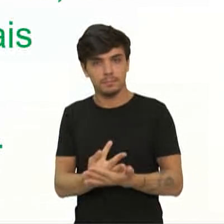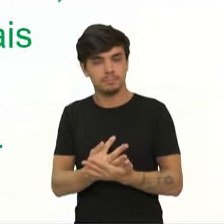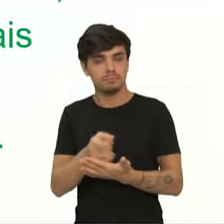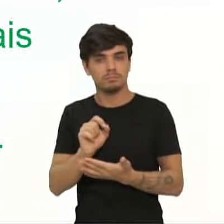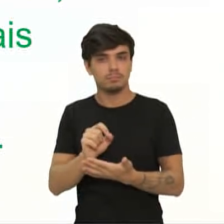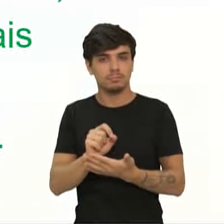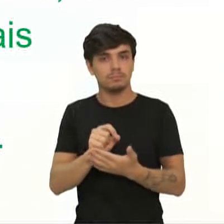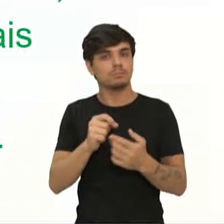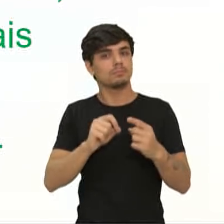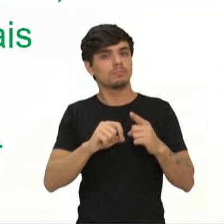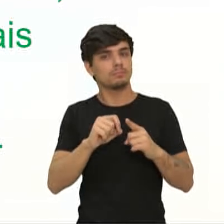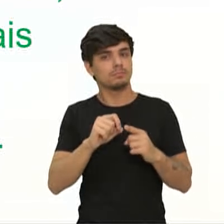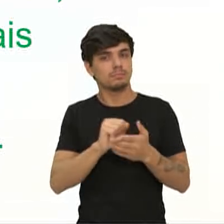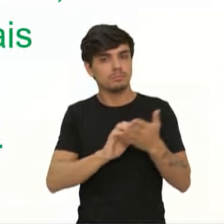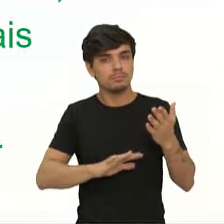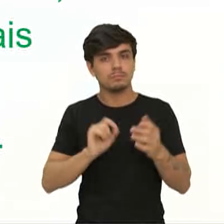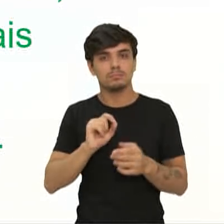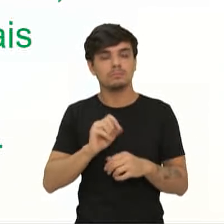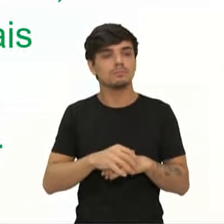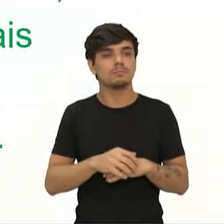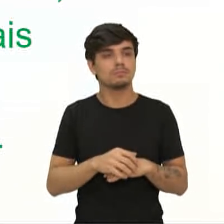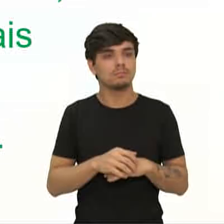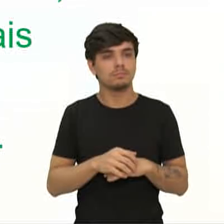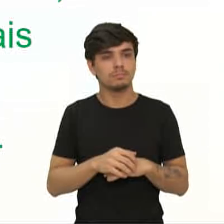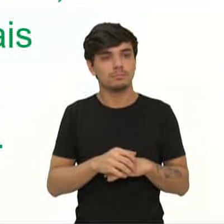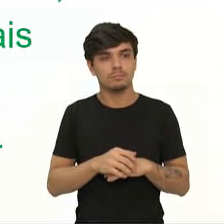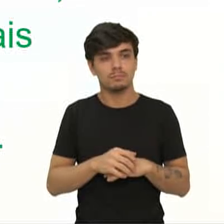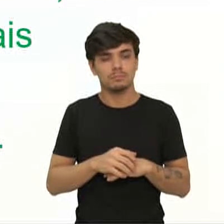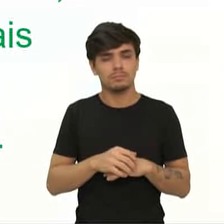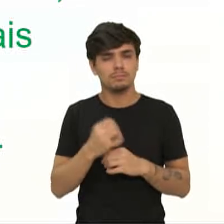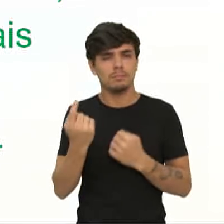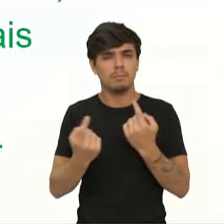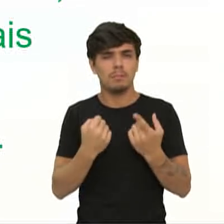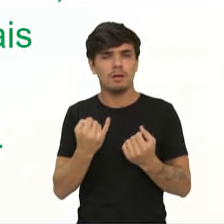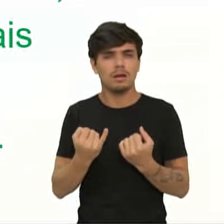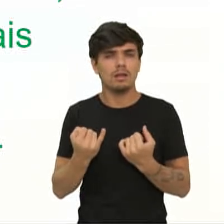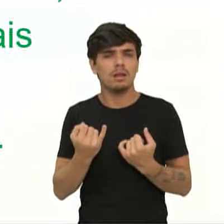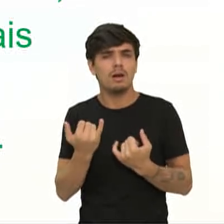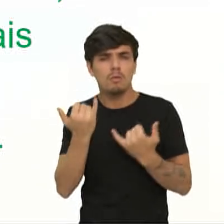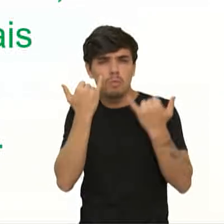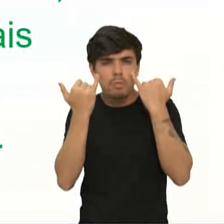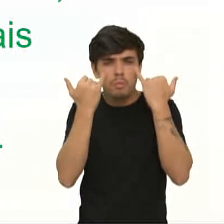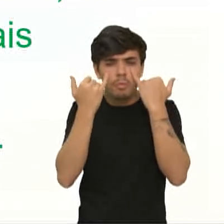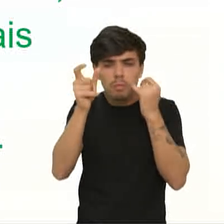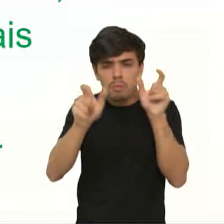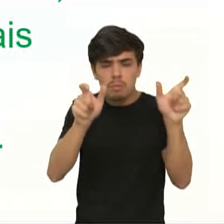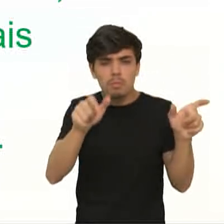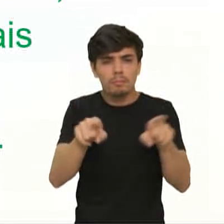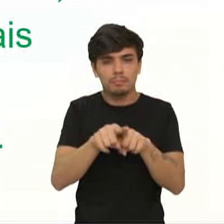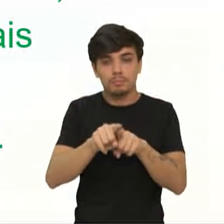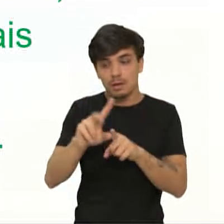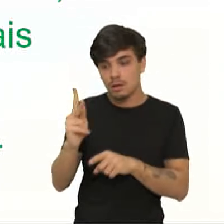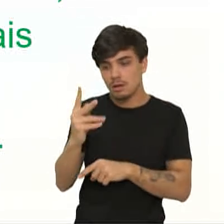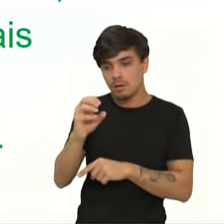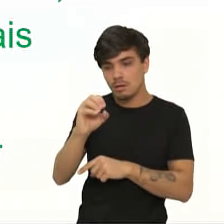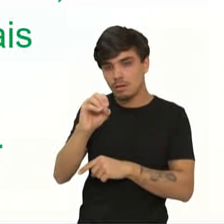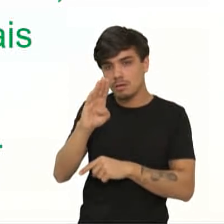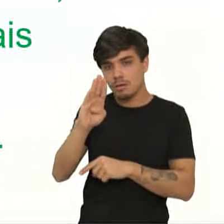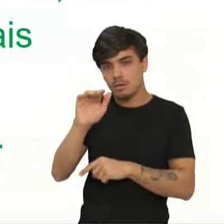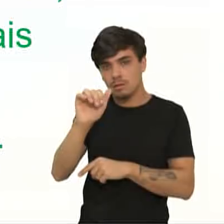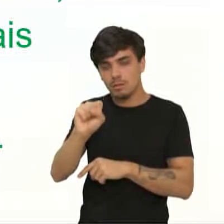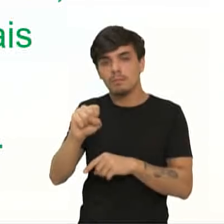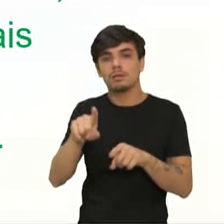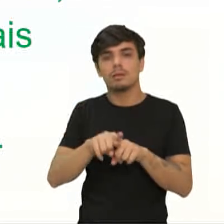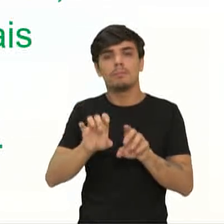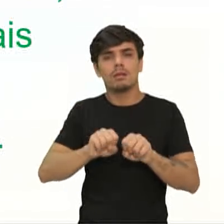ficou a cargos de importantes intelectuais da época, como Hobbes, que defendia o Estado forte,